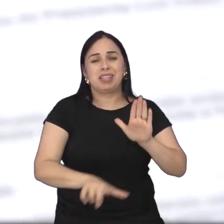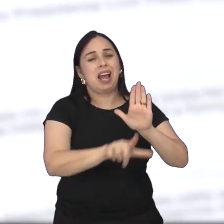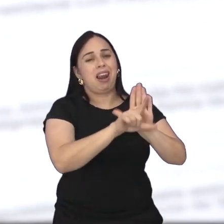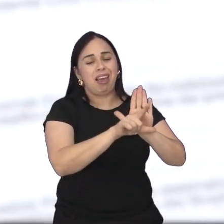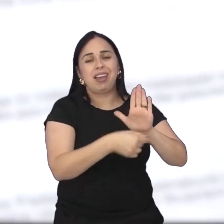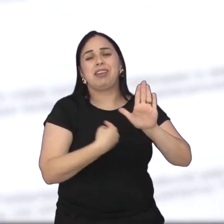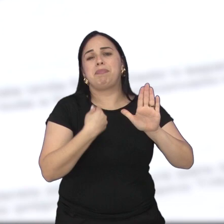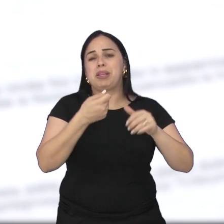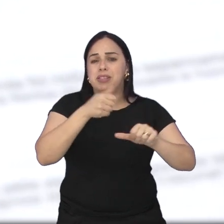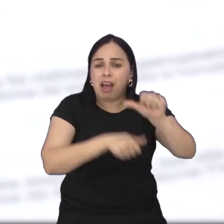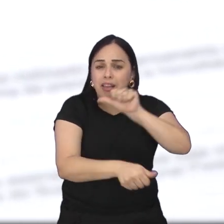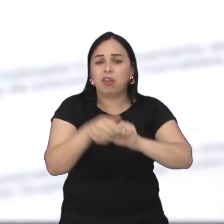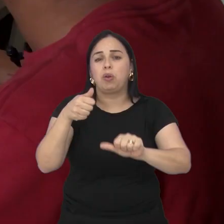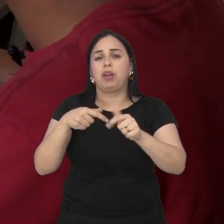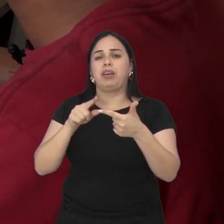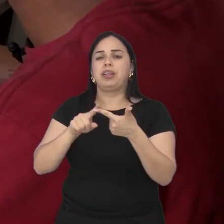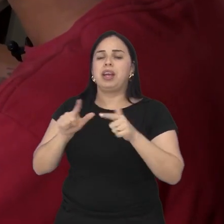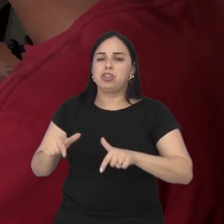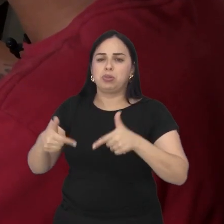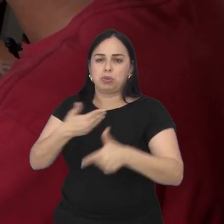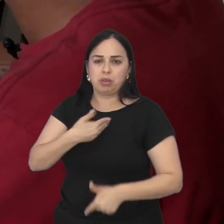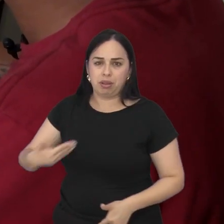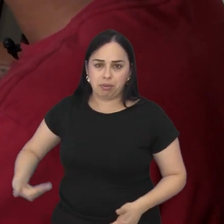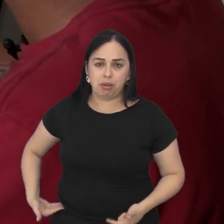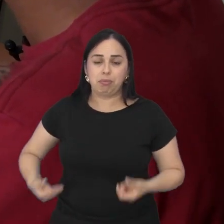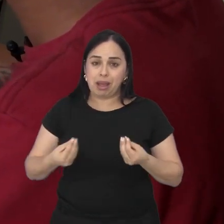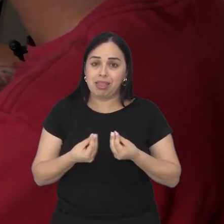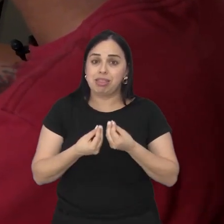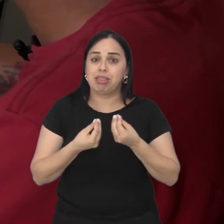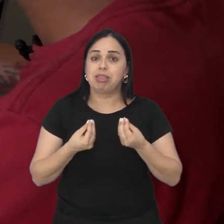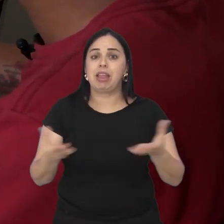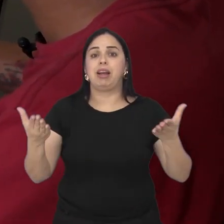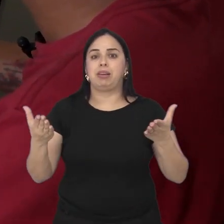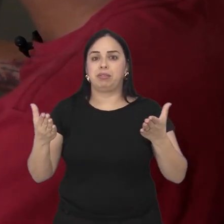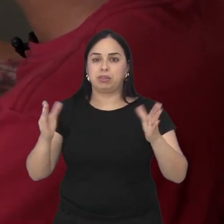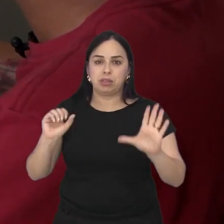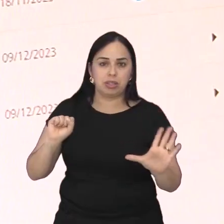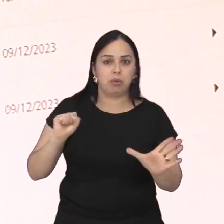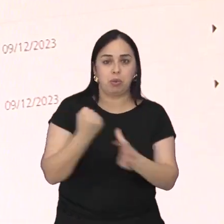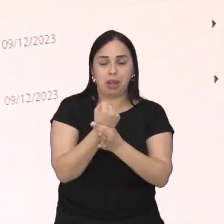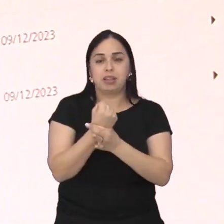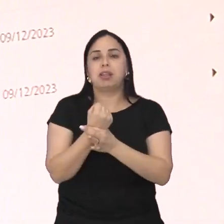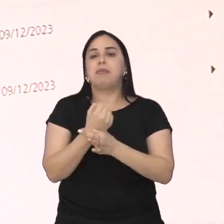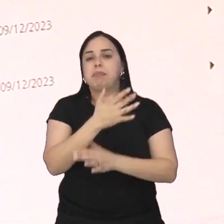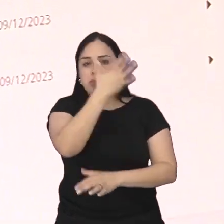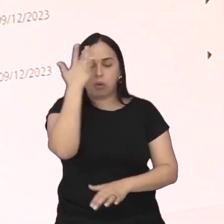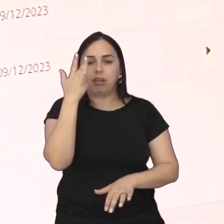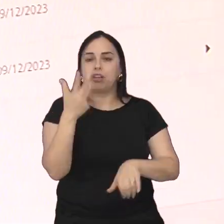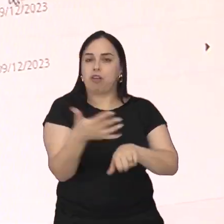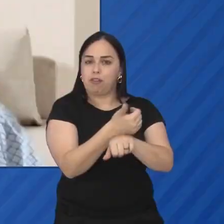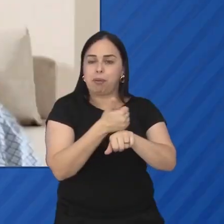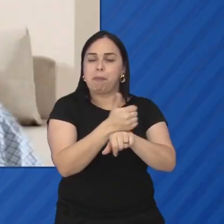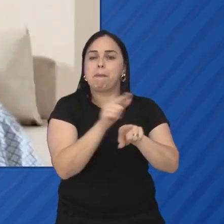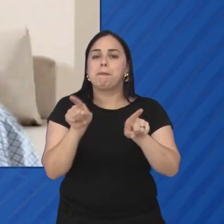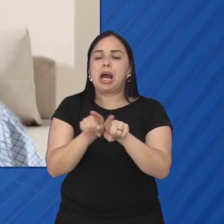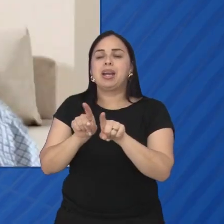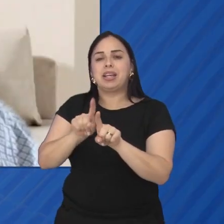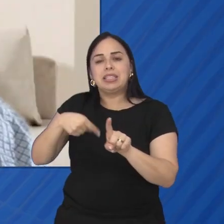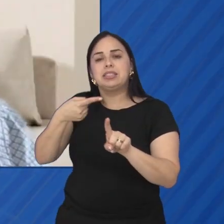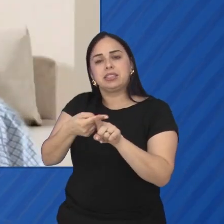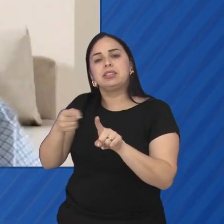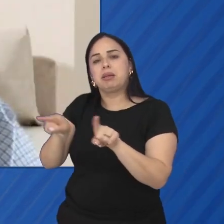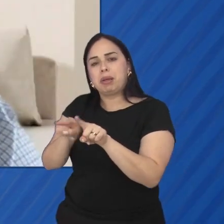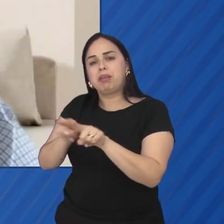das leis e políticas públicas para que seja garantido não só um grande número de pessoas formadas, mas também de